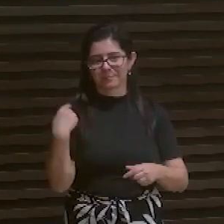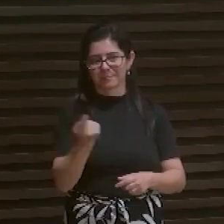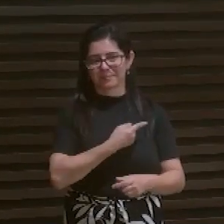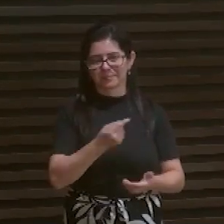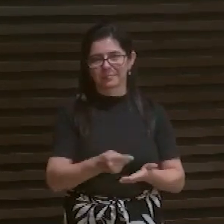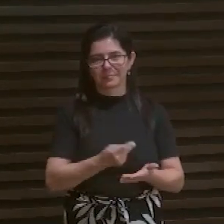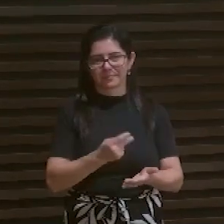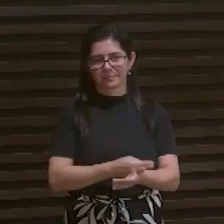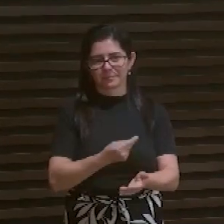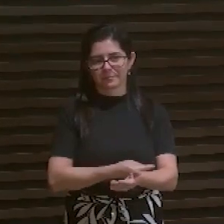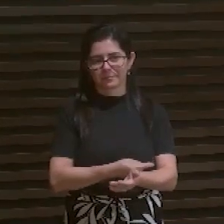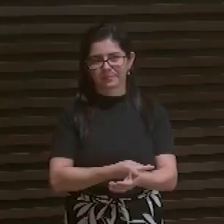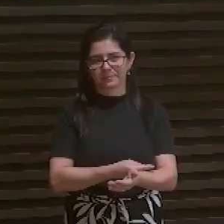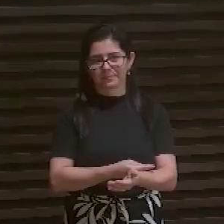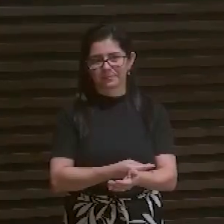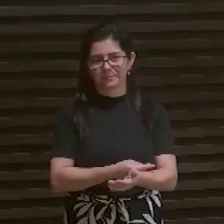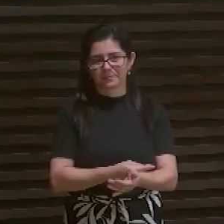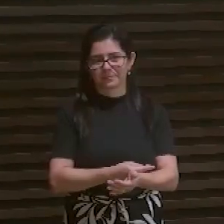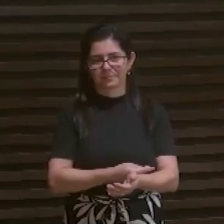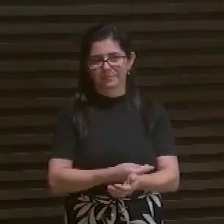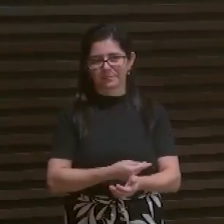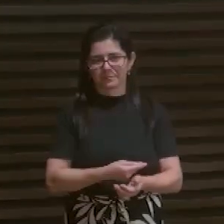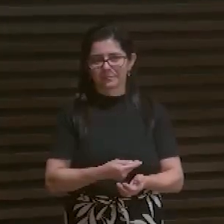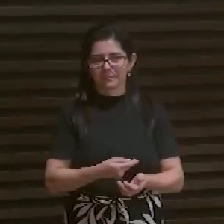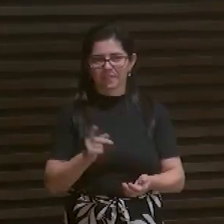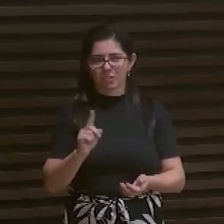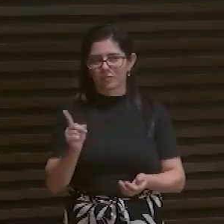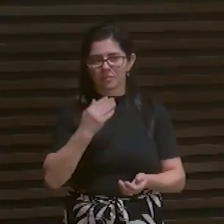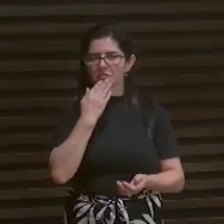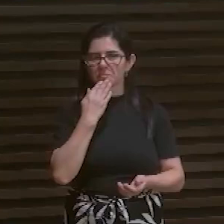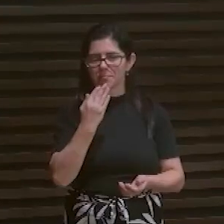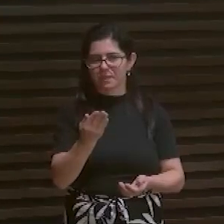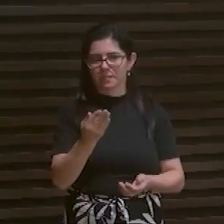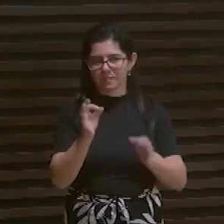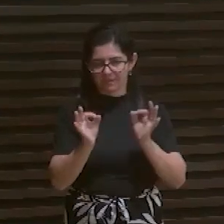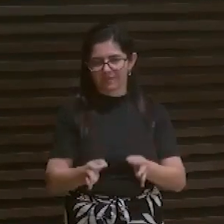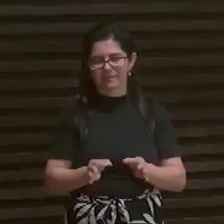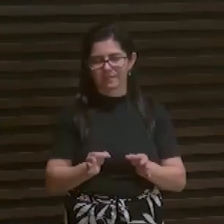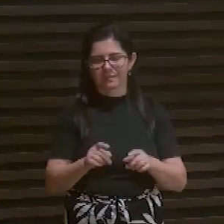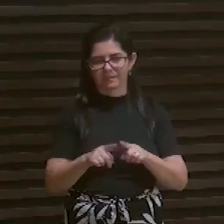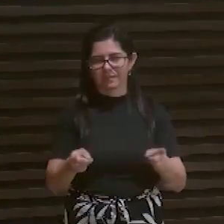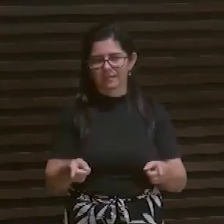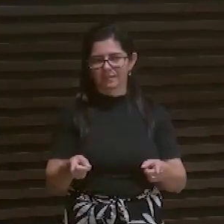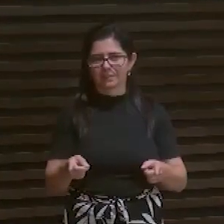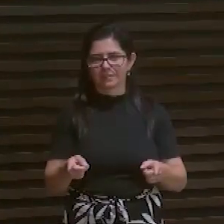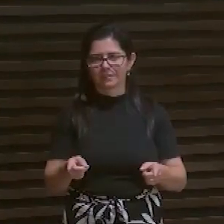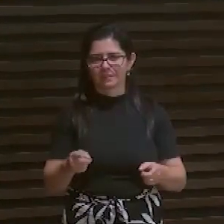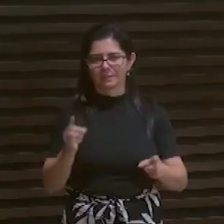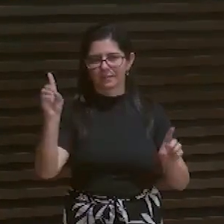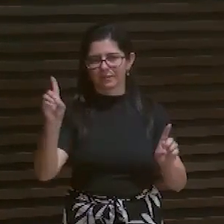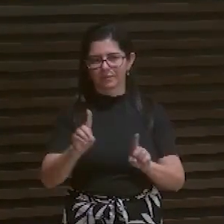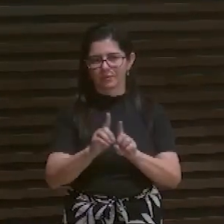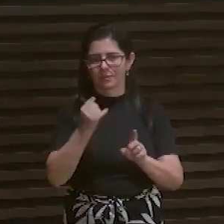nós vamos errar, nós vamos ser uma igreja imperfeita, mas é aqui que o perdão pode ser encontrado, onde a presença do Senhor se